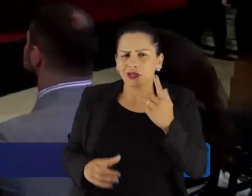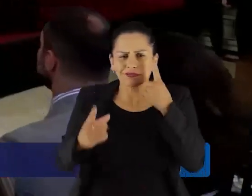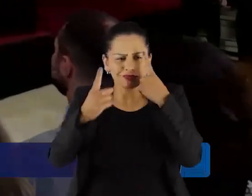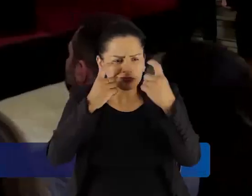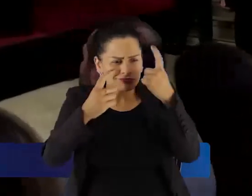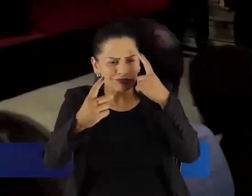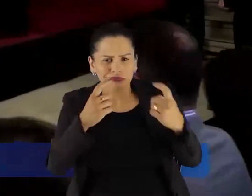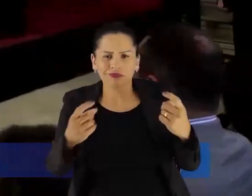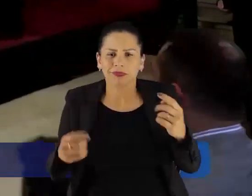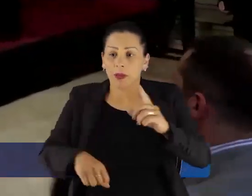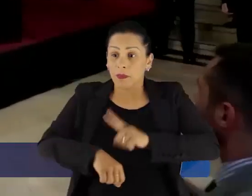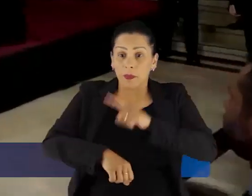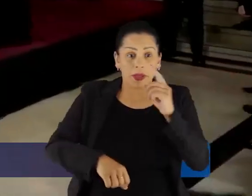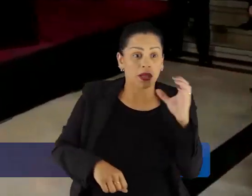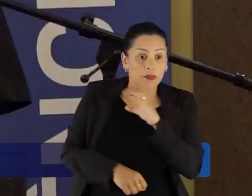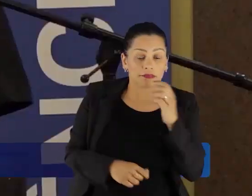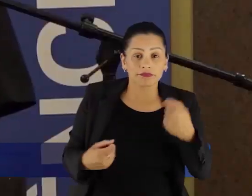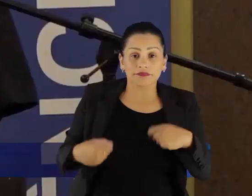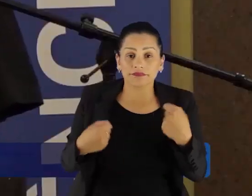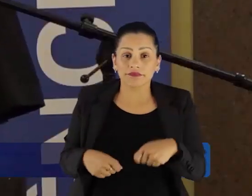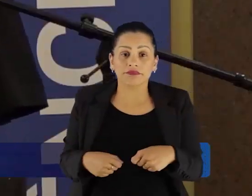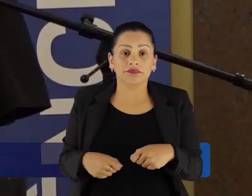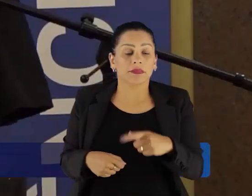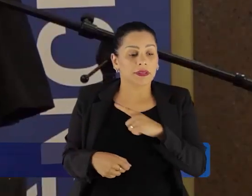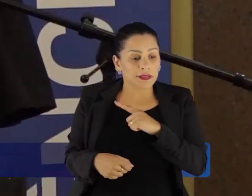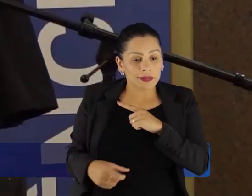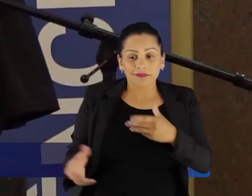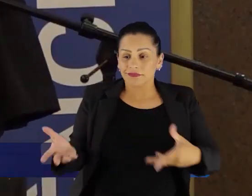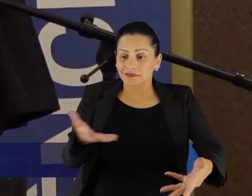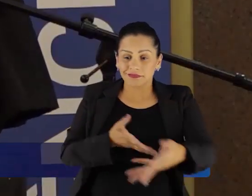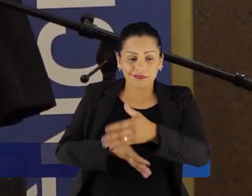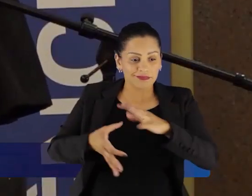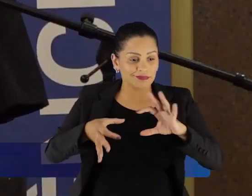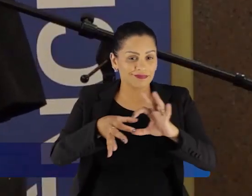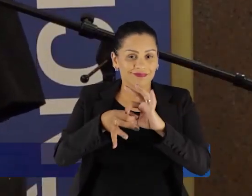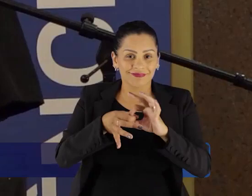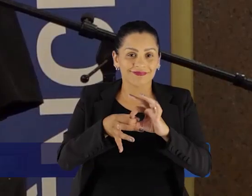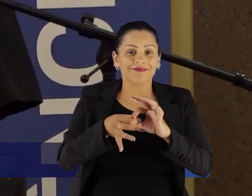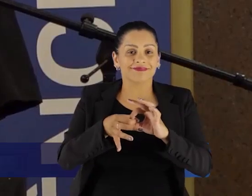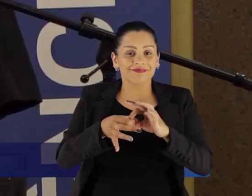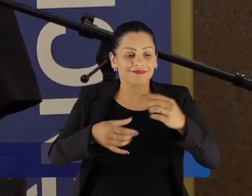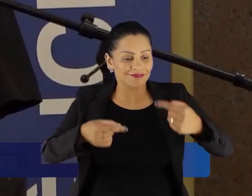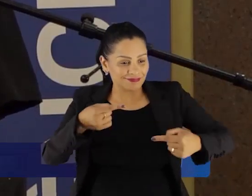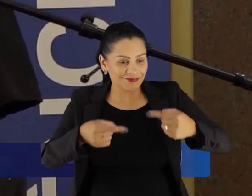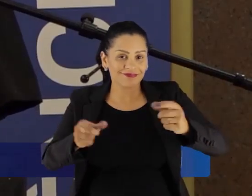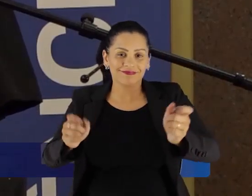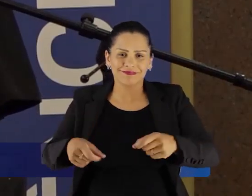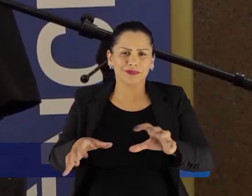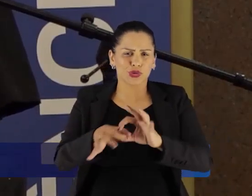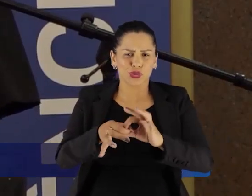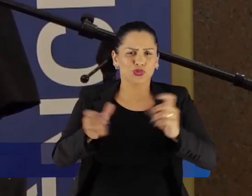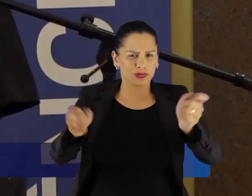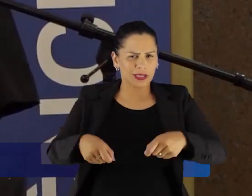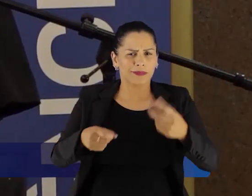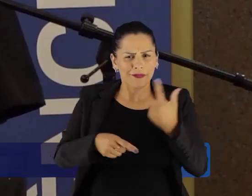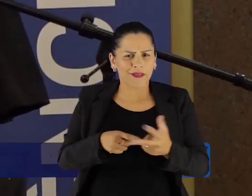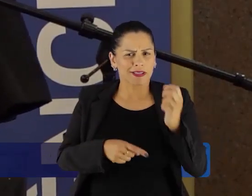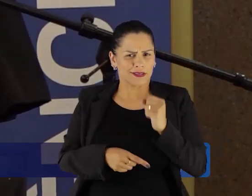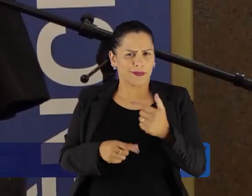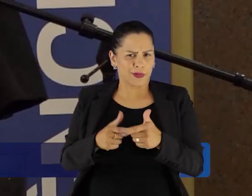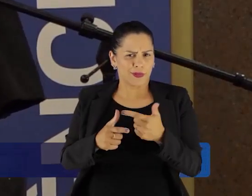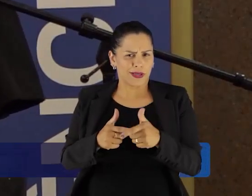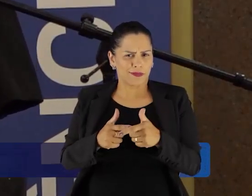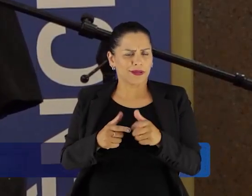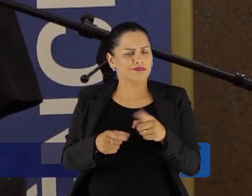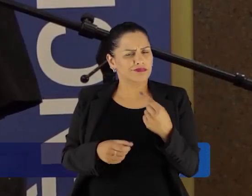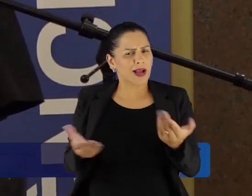quando há diálogo e união juntos podemos vencer as adversidades estamos retornando o